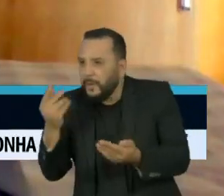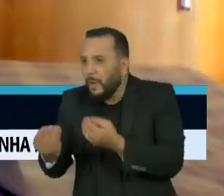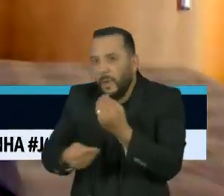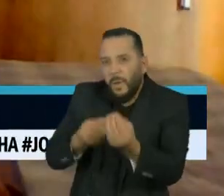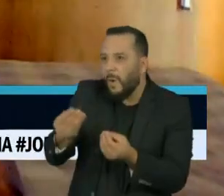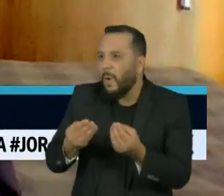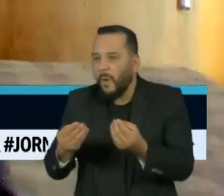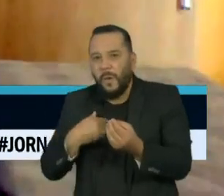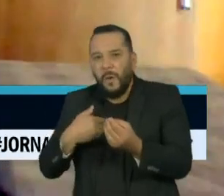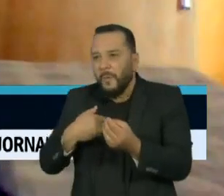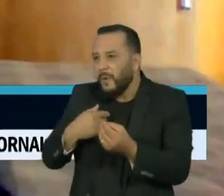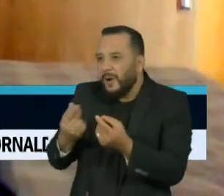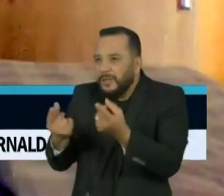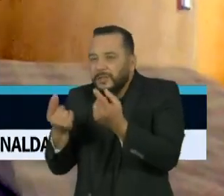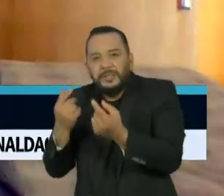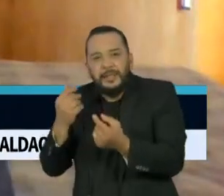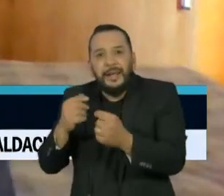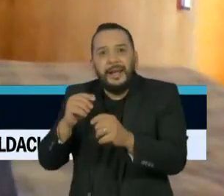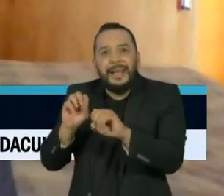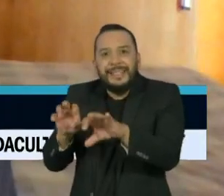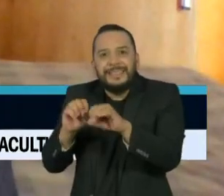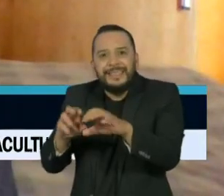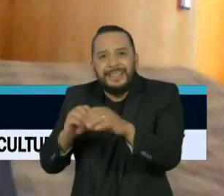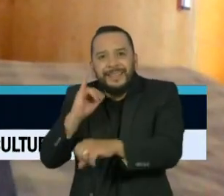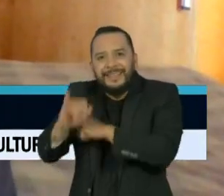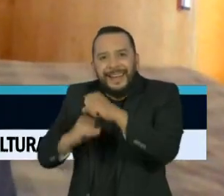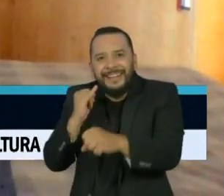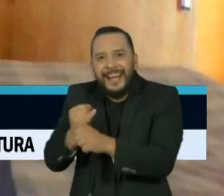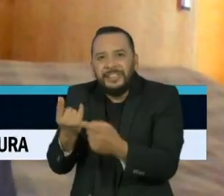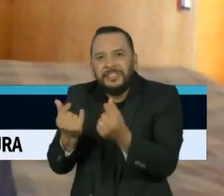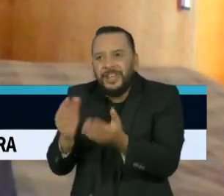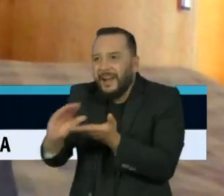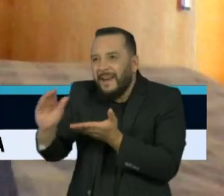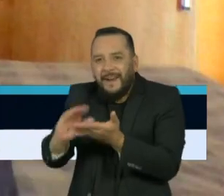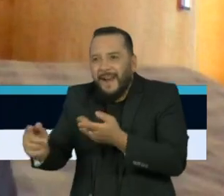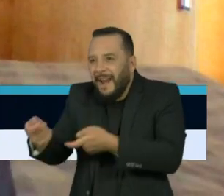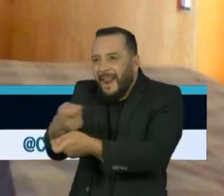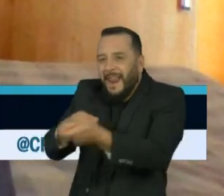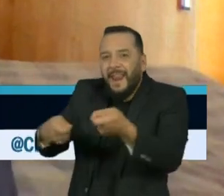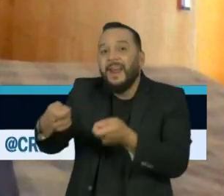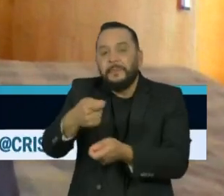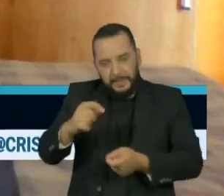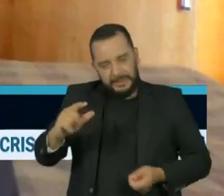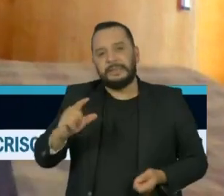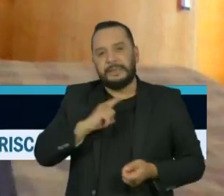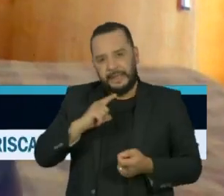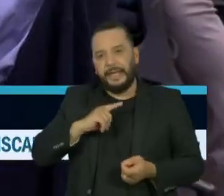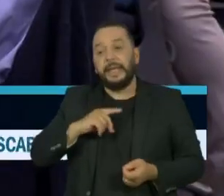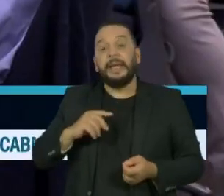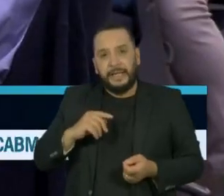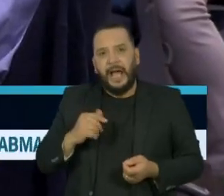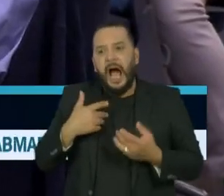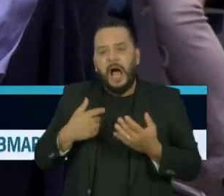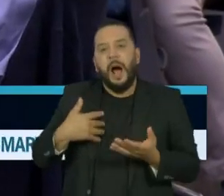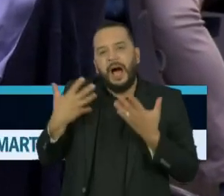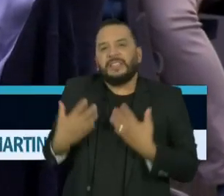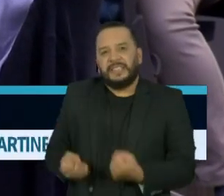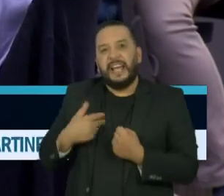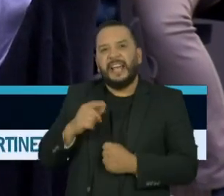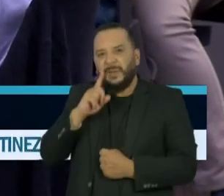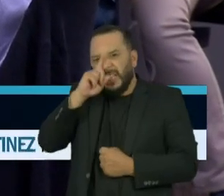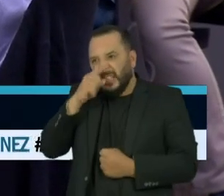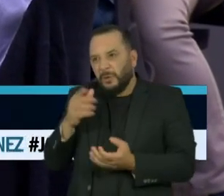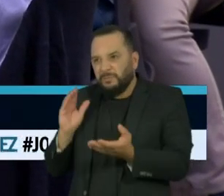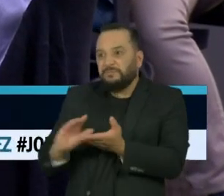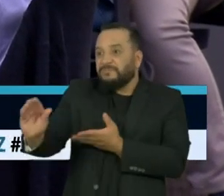educação financeira que acontece pela internet. Obviamente, elas são afeitas um pouco mais a risco, elas aceitam arriscar. A disposição